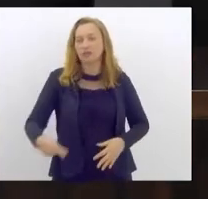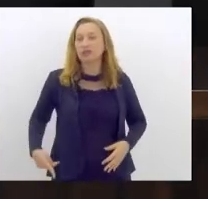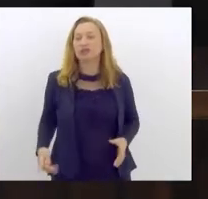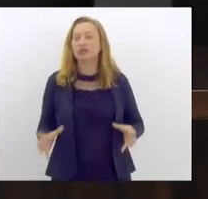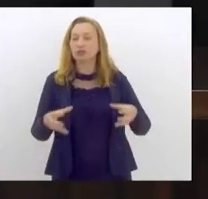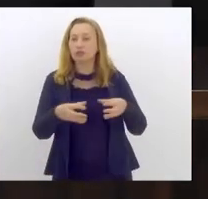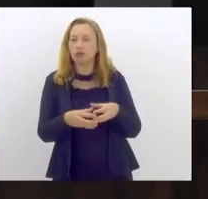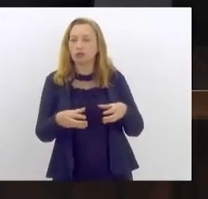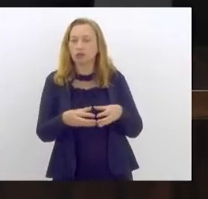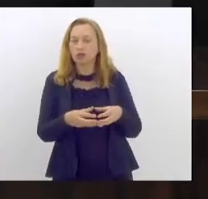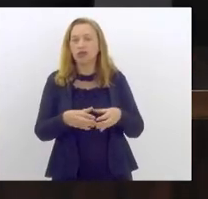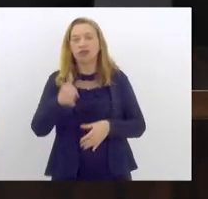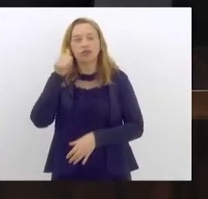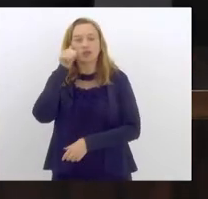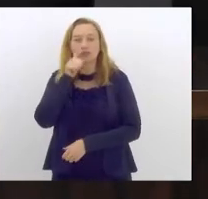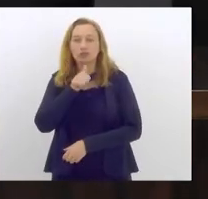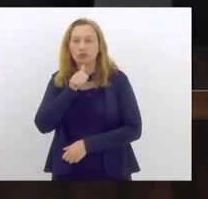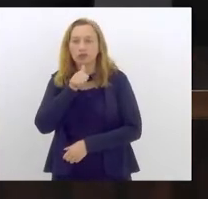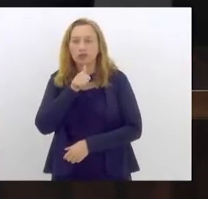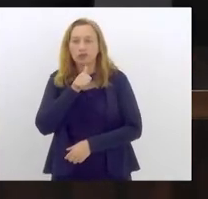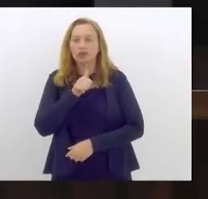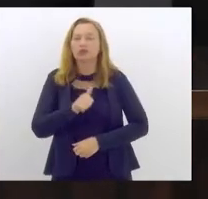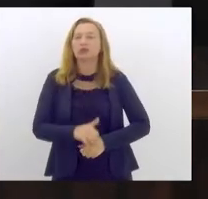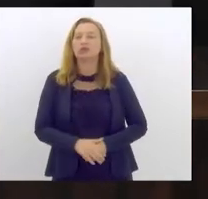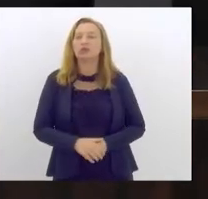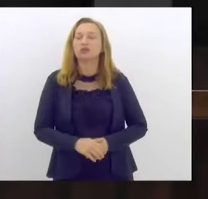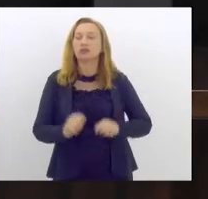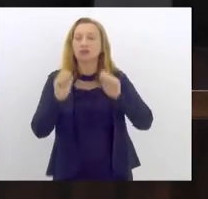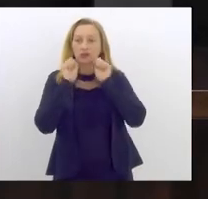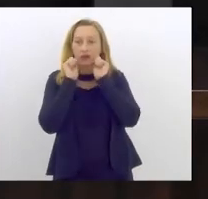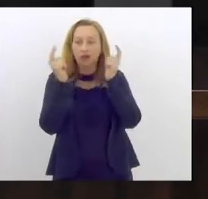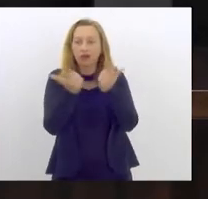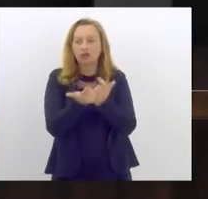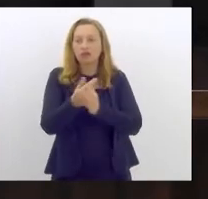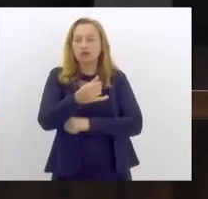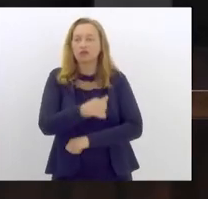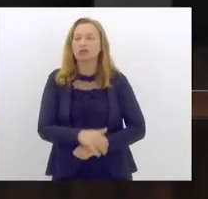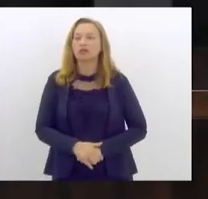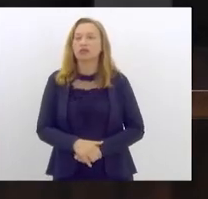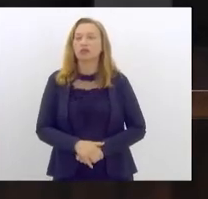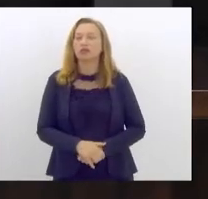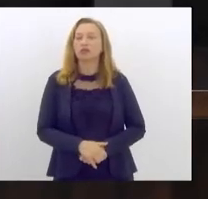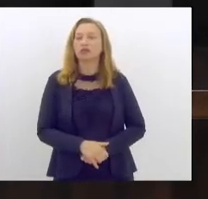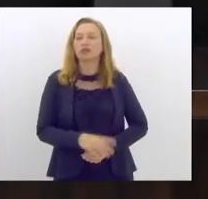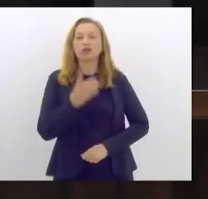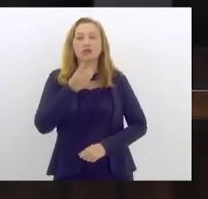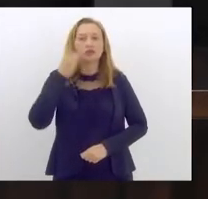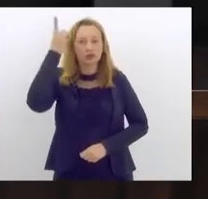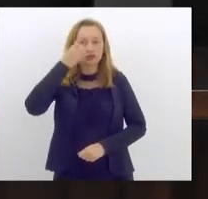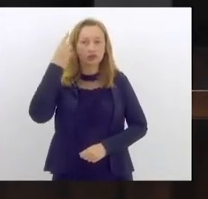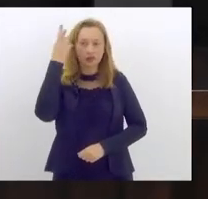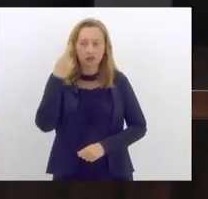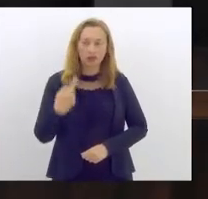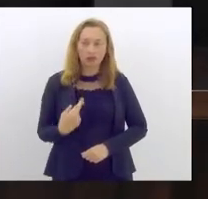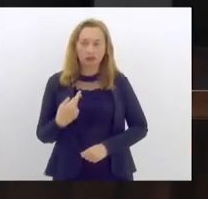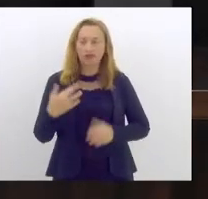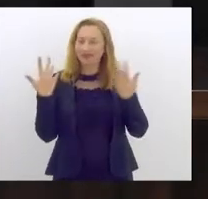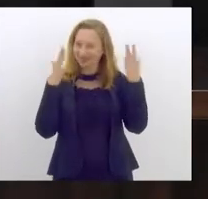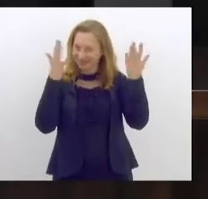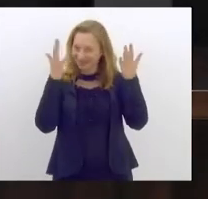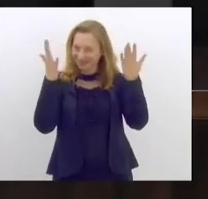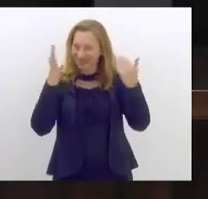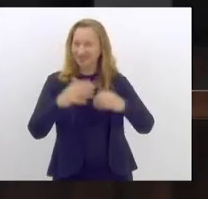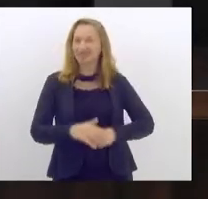comissão de mulheres da Assembleia Legislativa do Rio de Janeiro a deputada Renata Souza